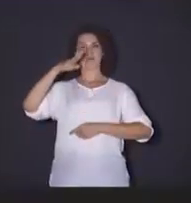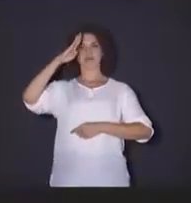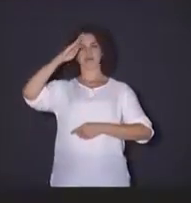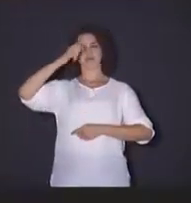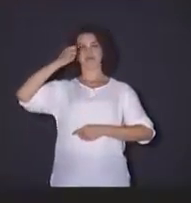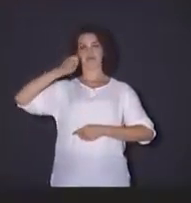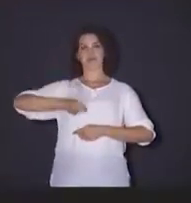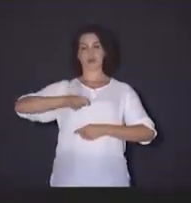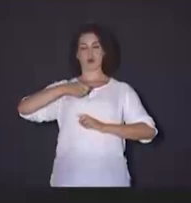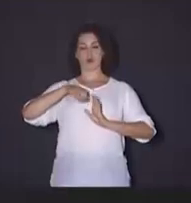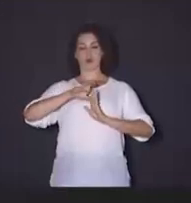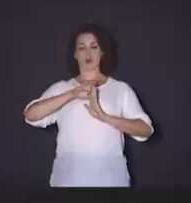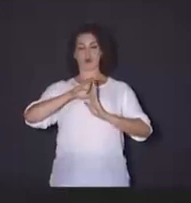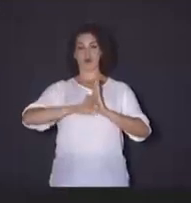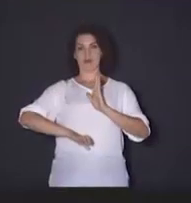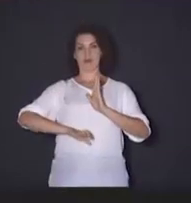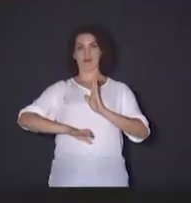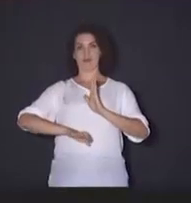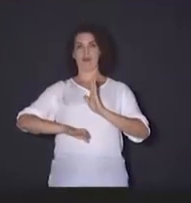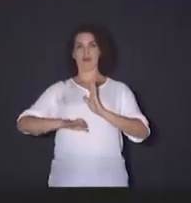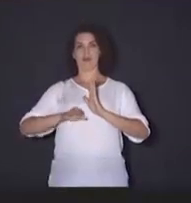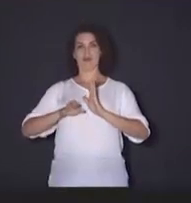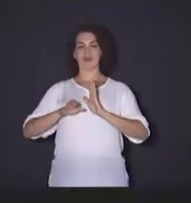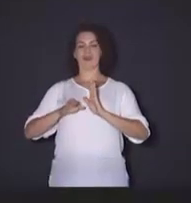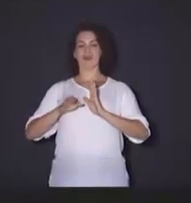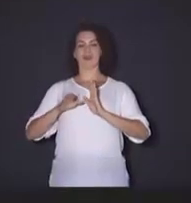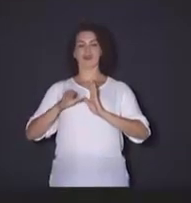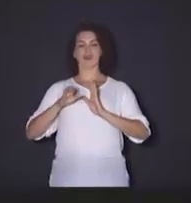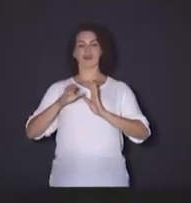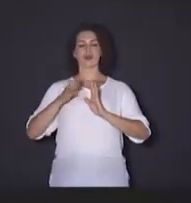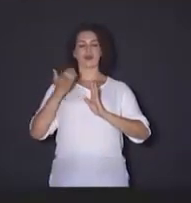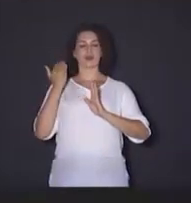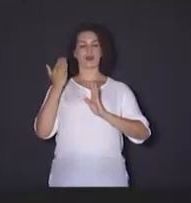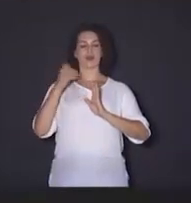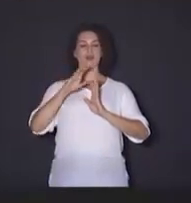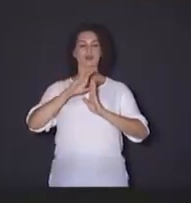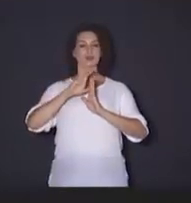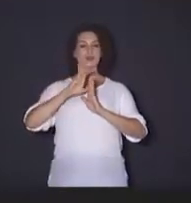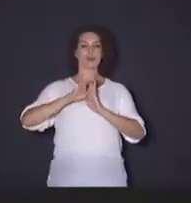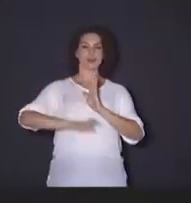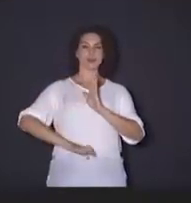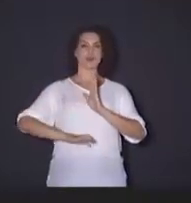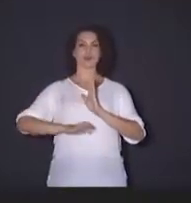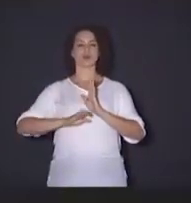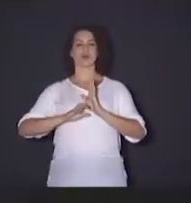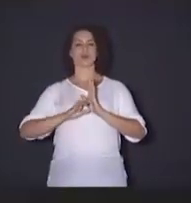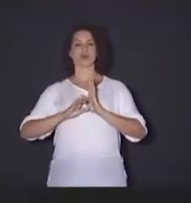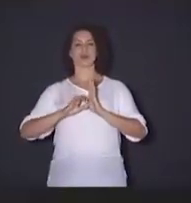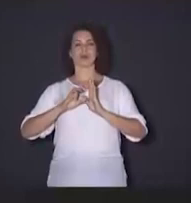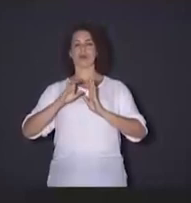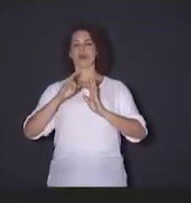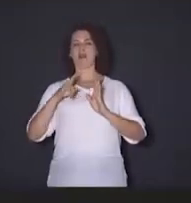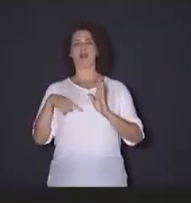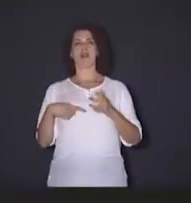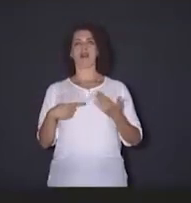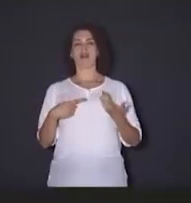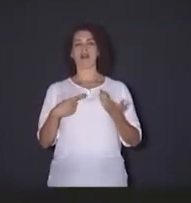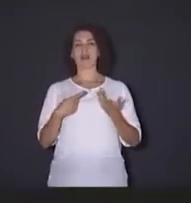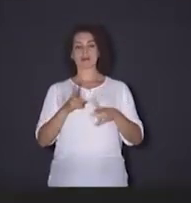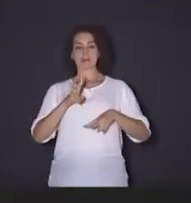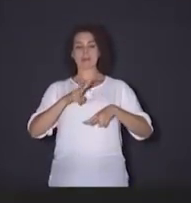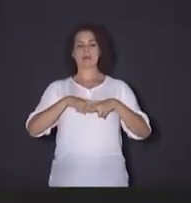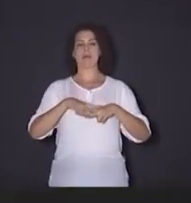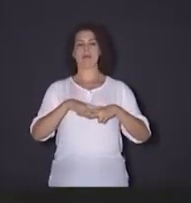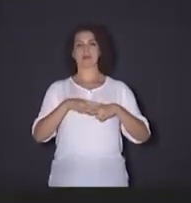grades curriculares, foi falado até numa outra aula aqui, as grades curriculares, os currículos eram muito engessados,